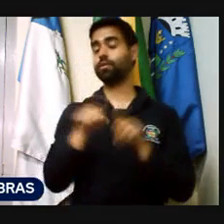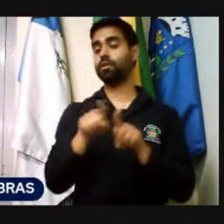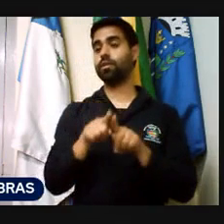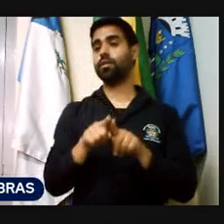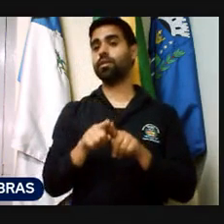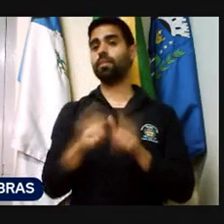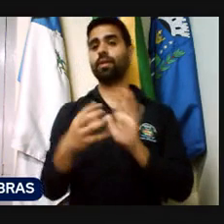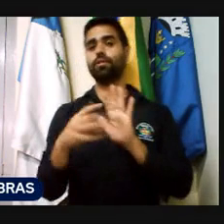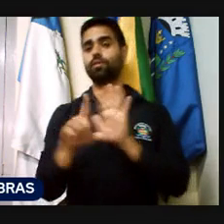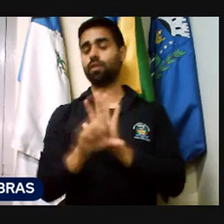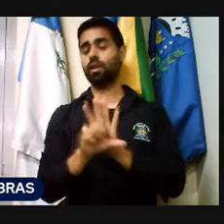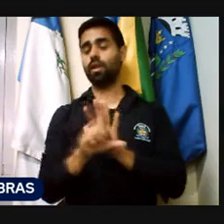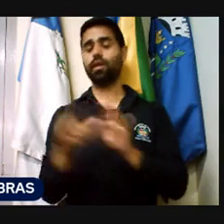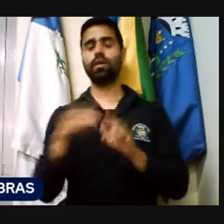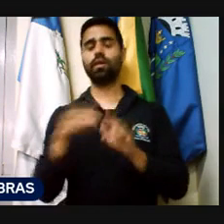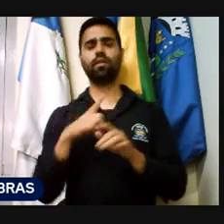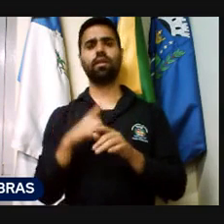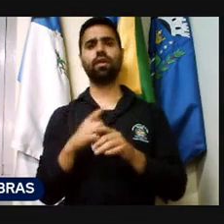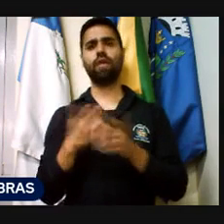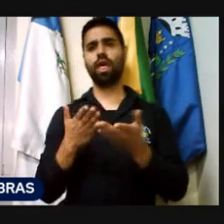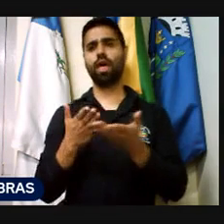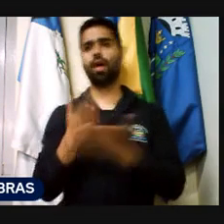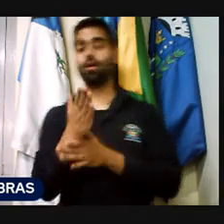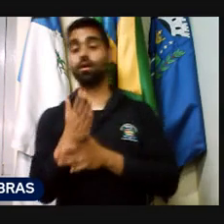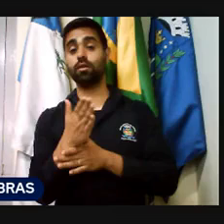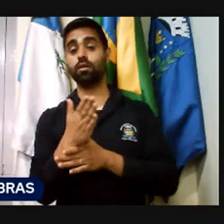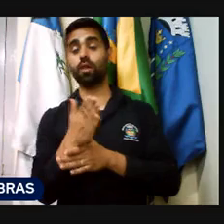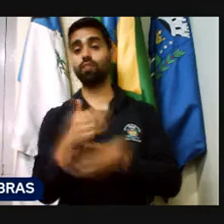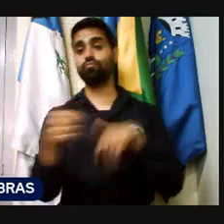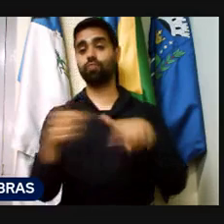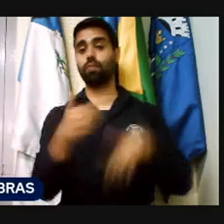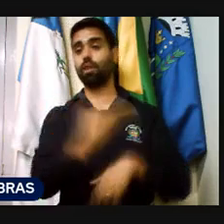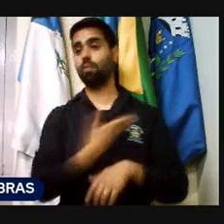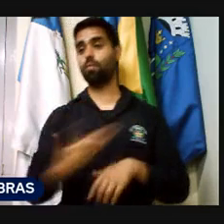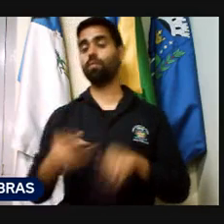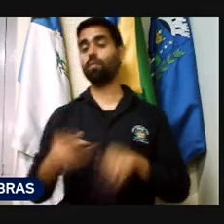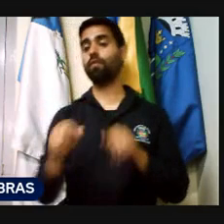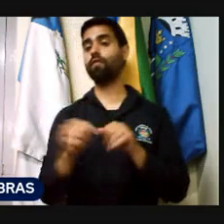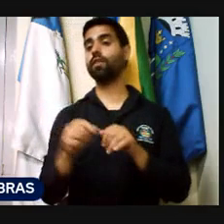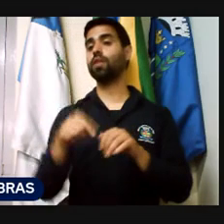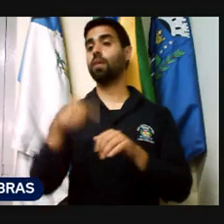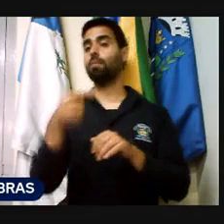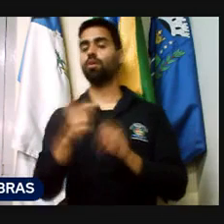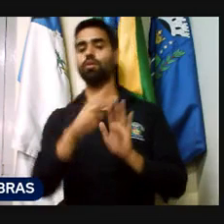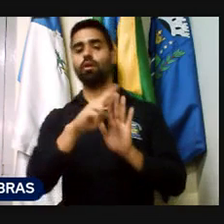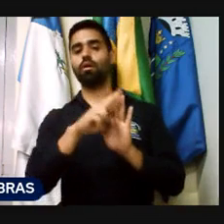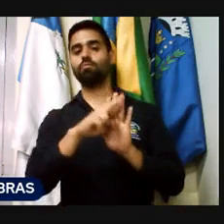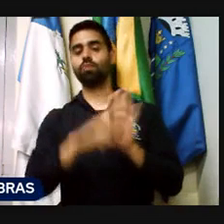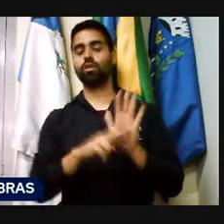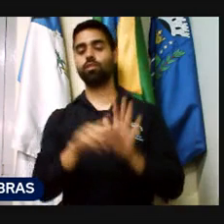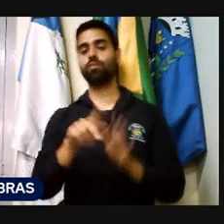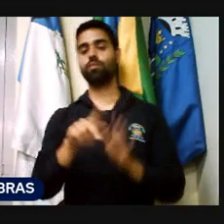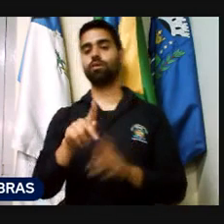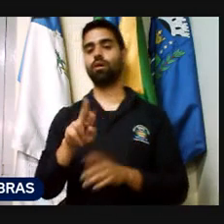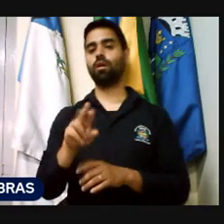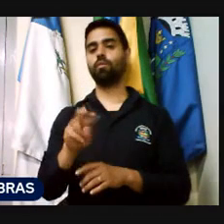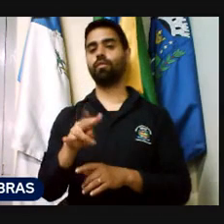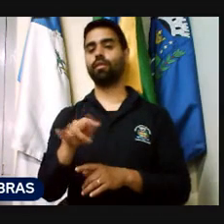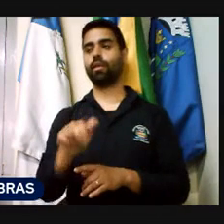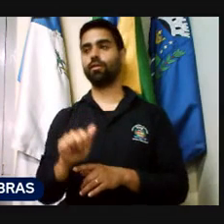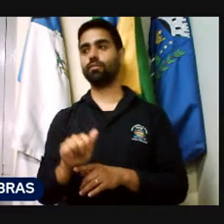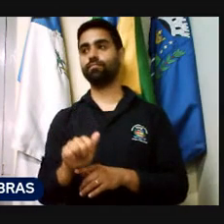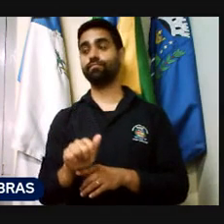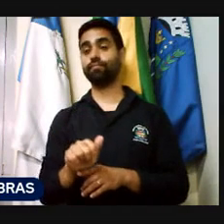autarquias e fundações, que tenham ingressado ao serviço público após a instituição do regime de previdência complementar. O texto legal